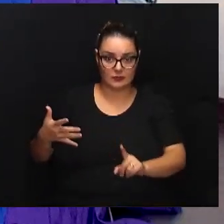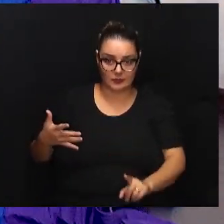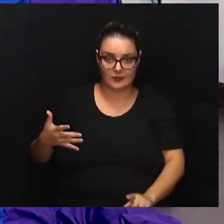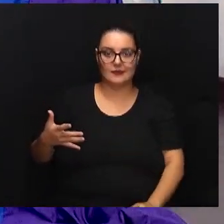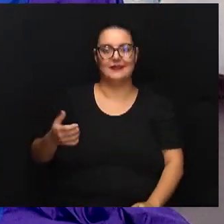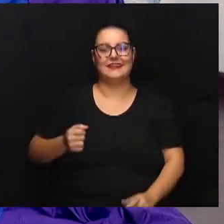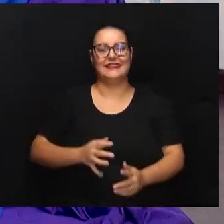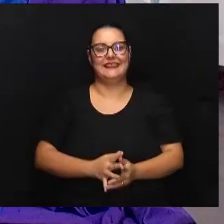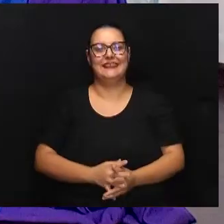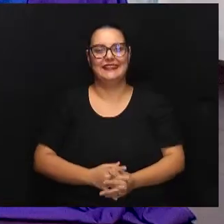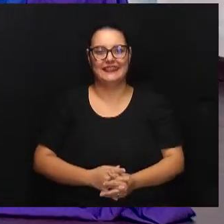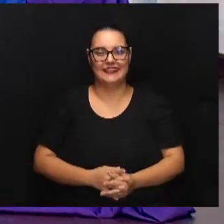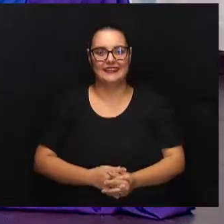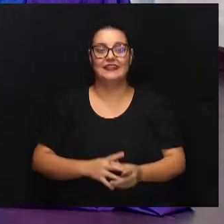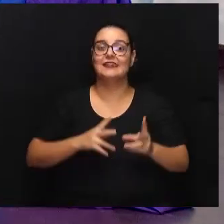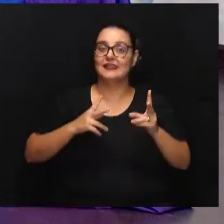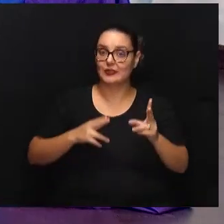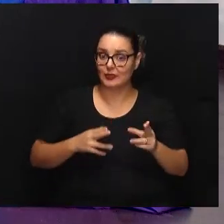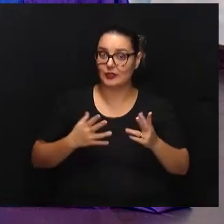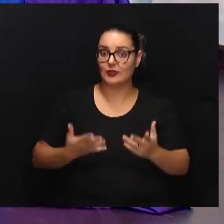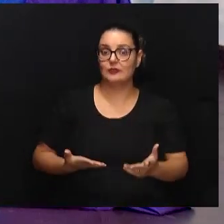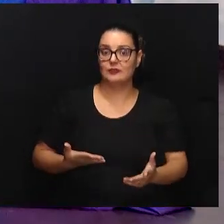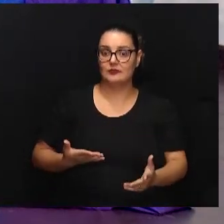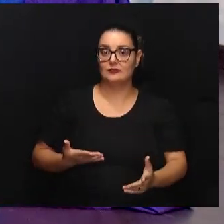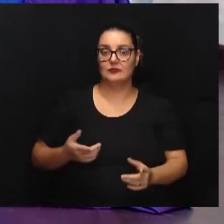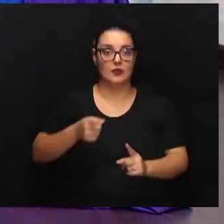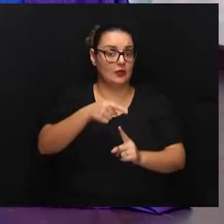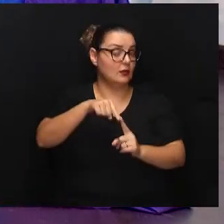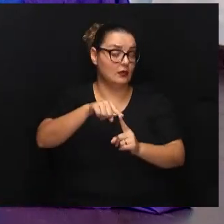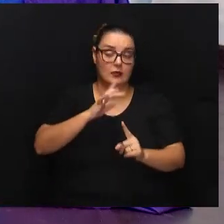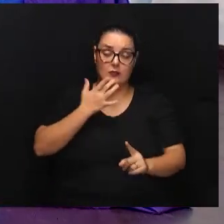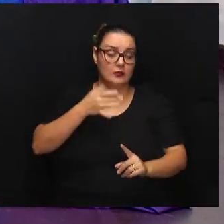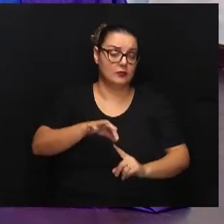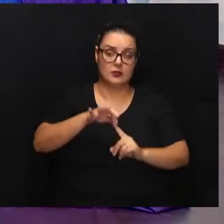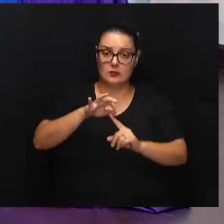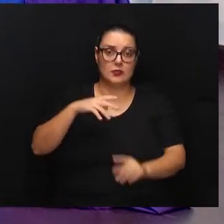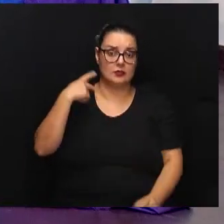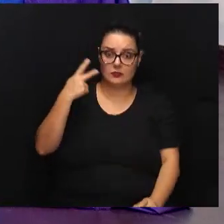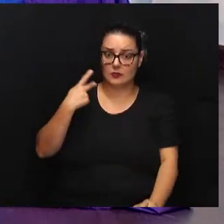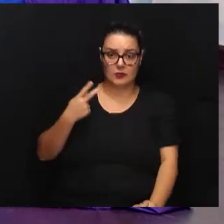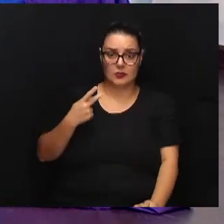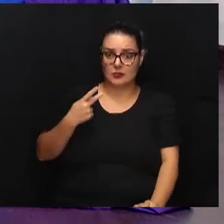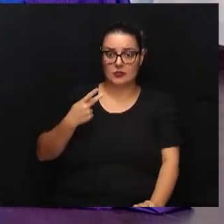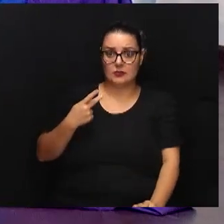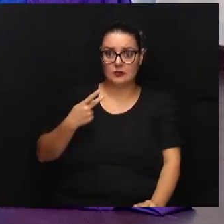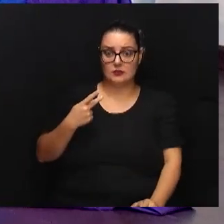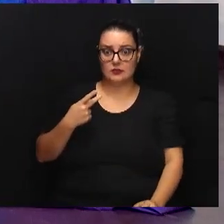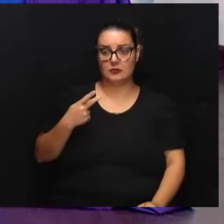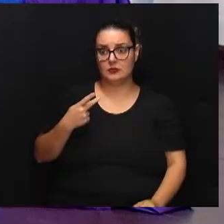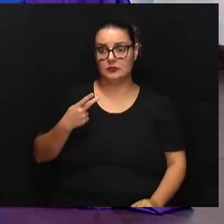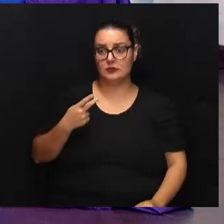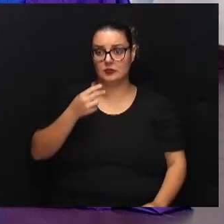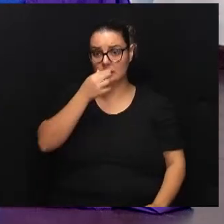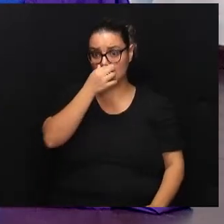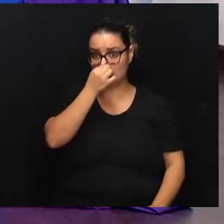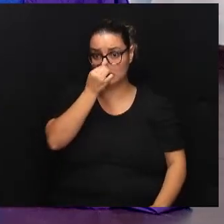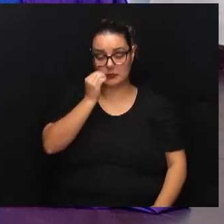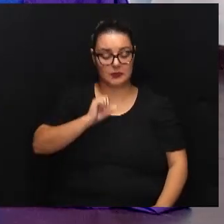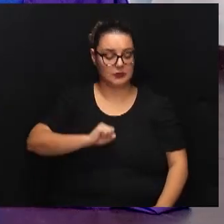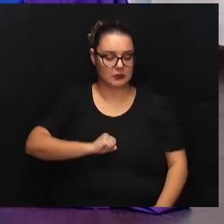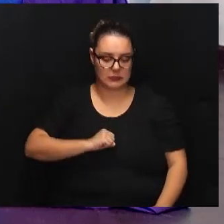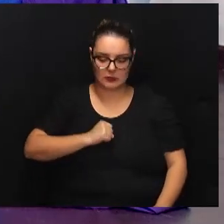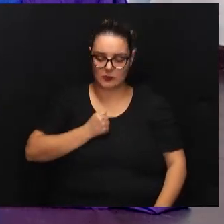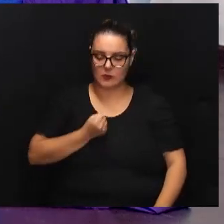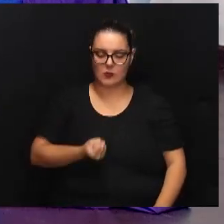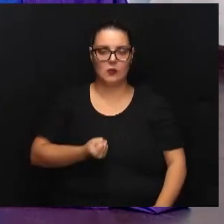como alvo prioritário das suas políticas e do seu ódio e dos seus ataques. Não